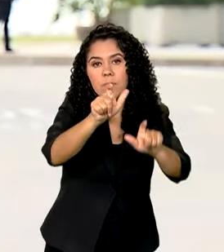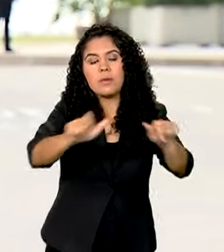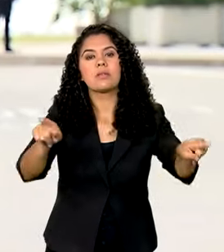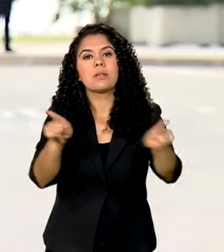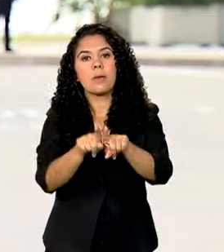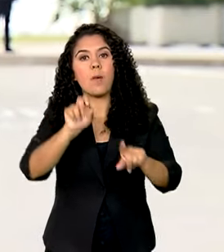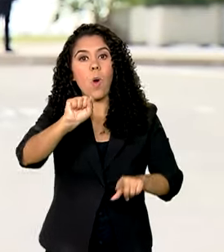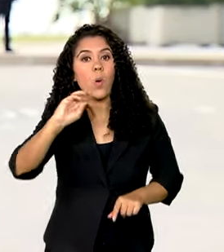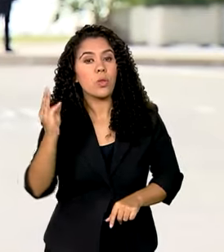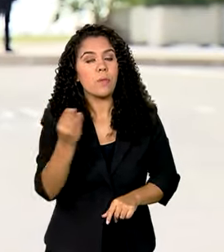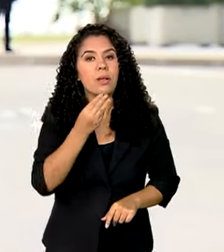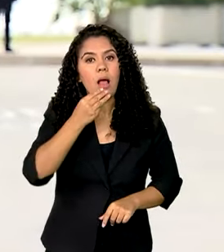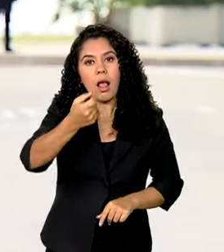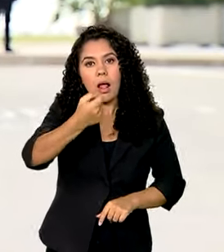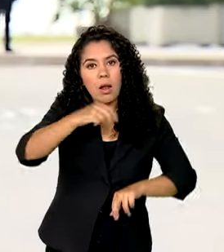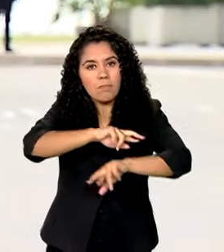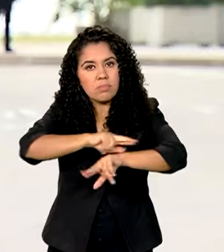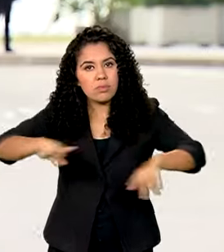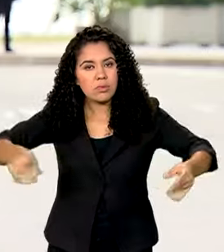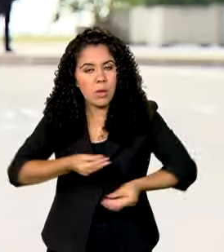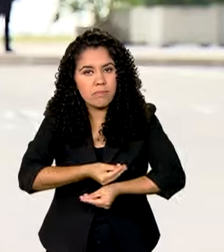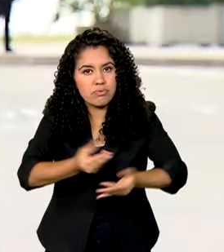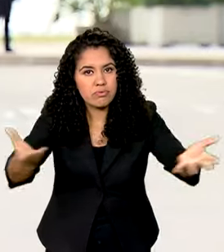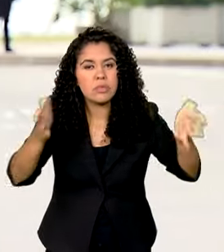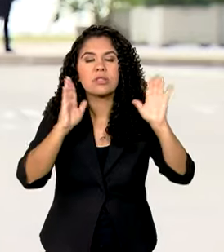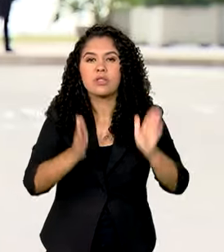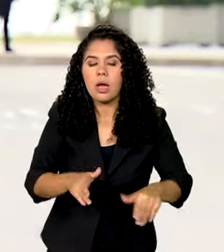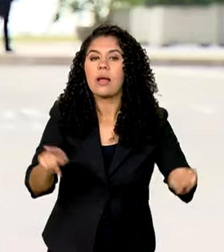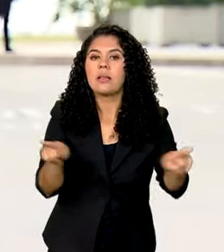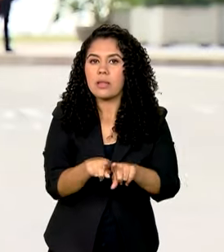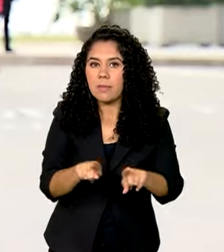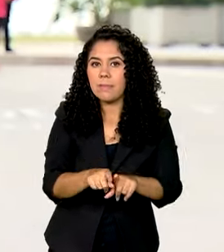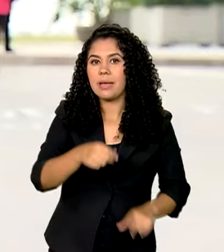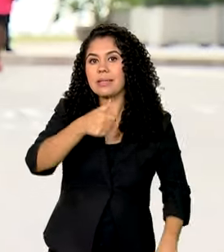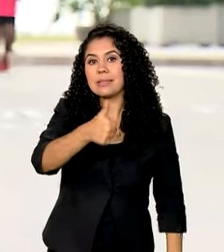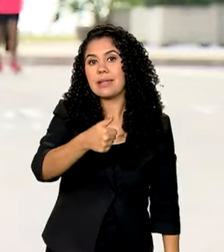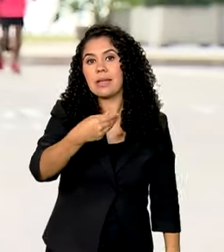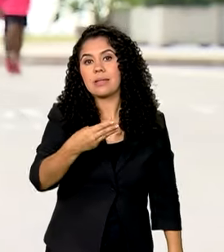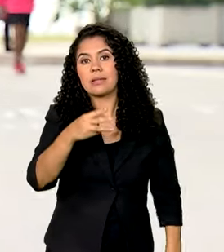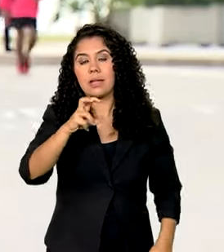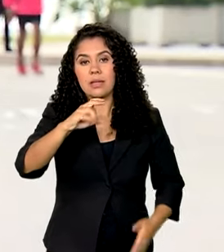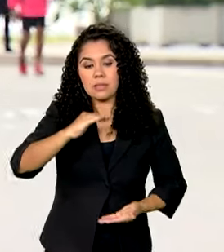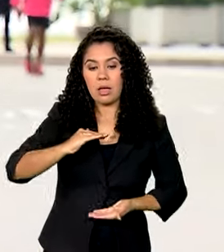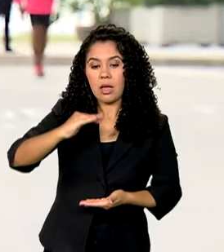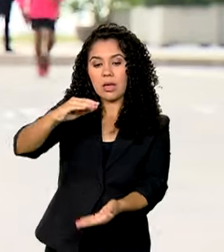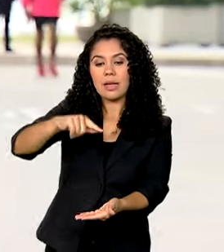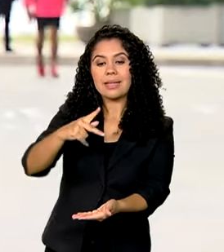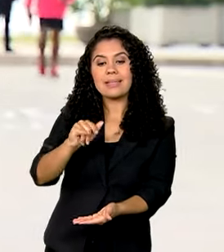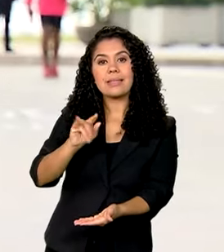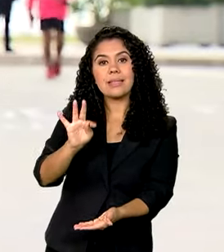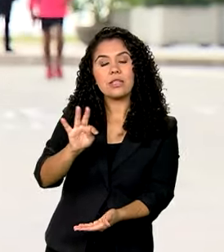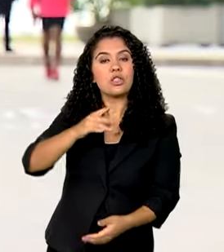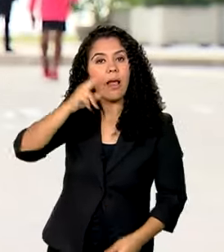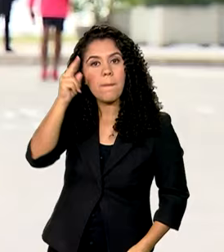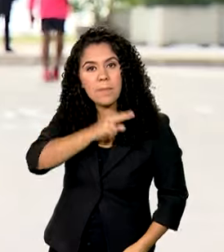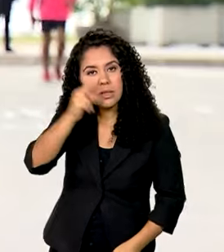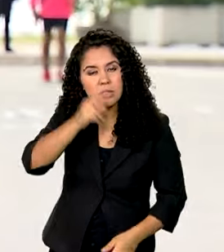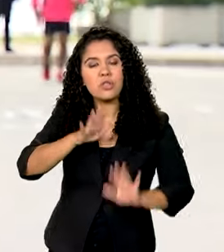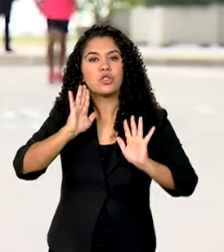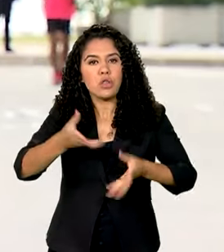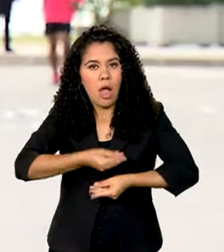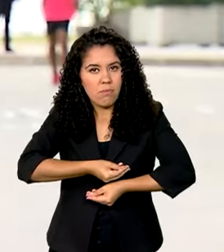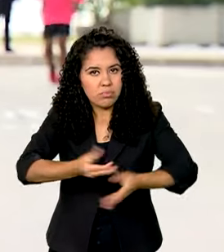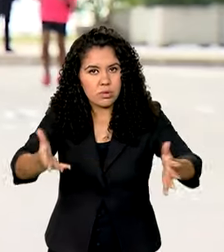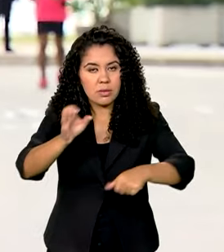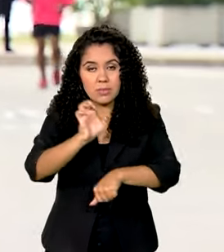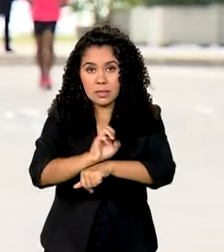e insumos foram entregues ao Rio Grande do Sul, 135 kits emergenciais também foram repassados ao estado e